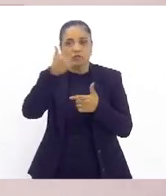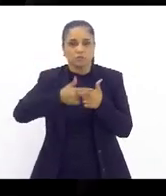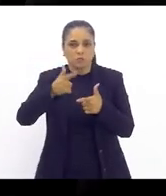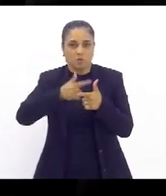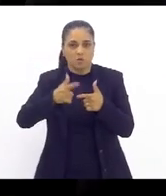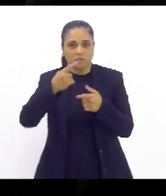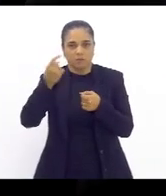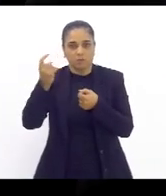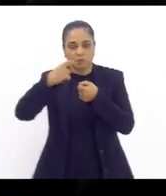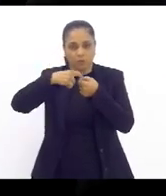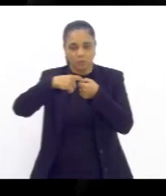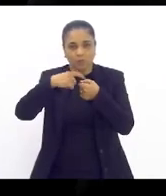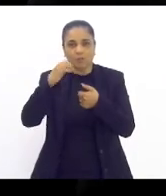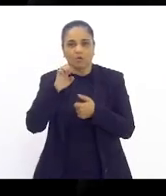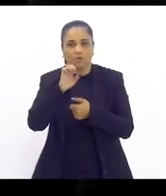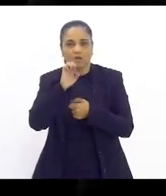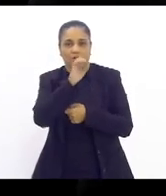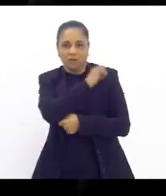a todos